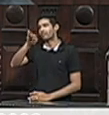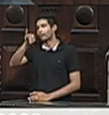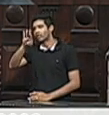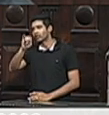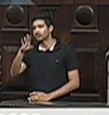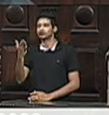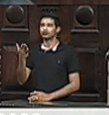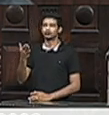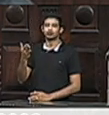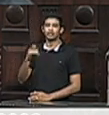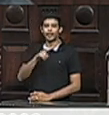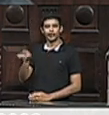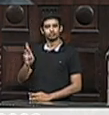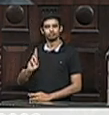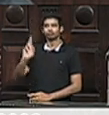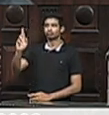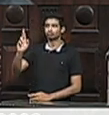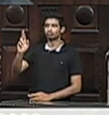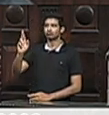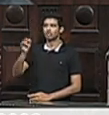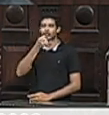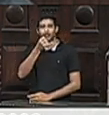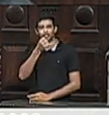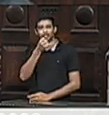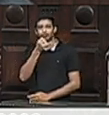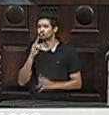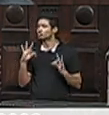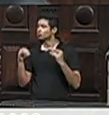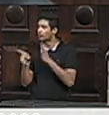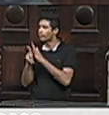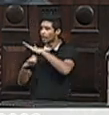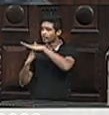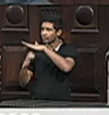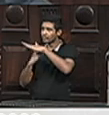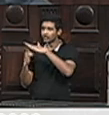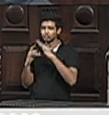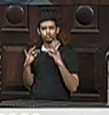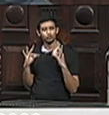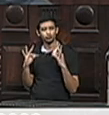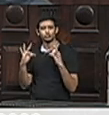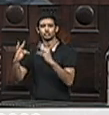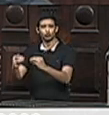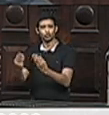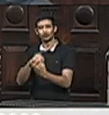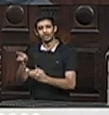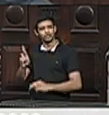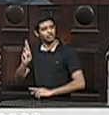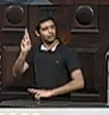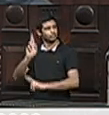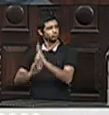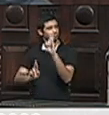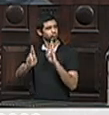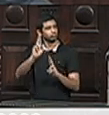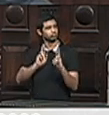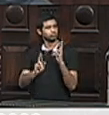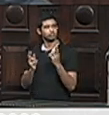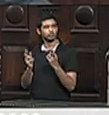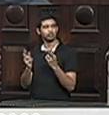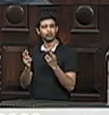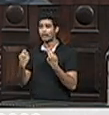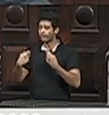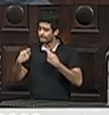de definir quais são as entidades que vão representar os empresários. Se amanhã ou depois, ao